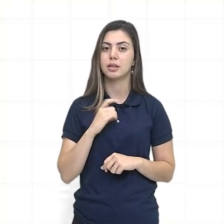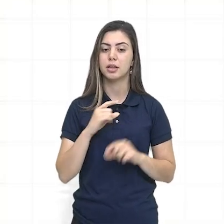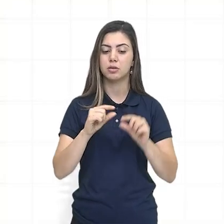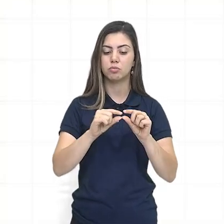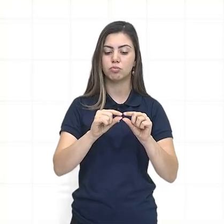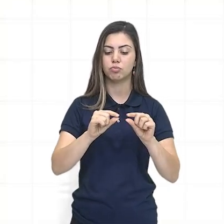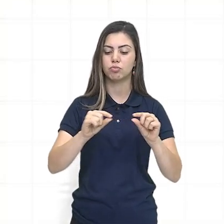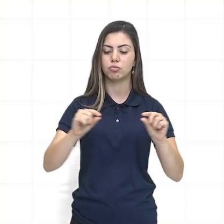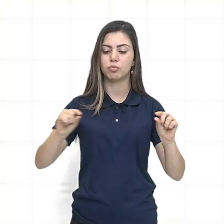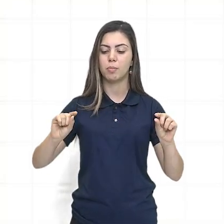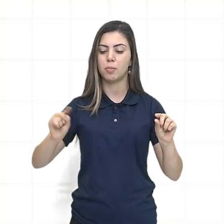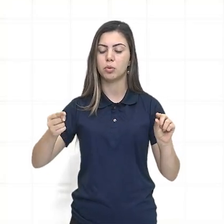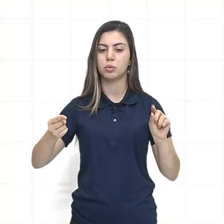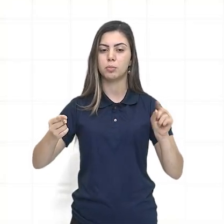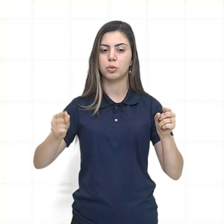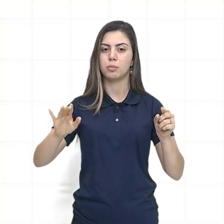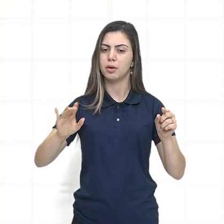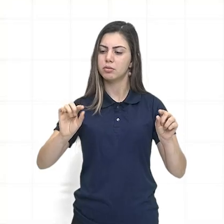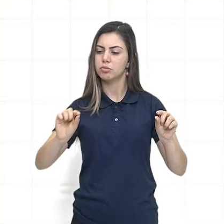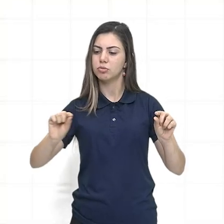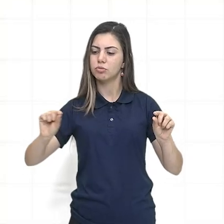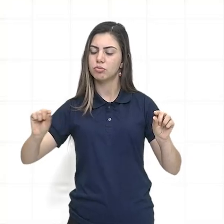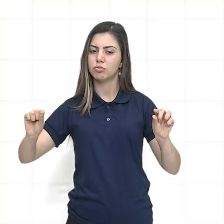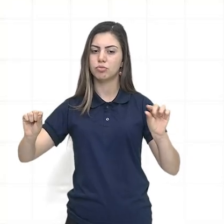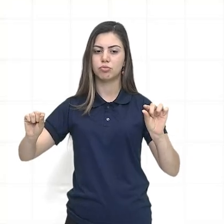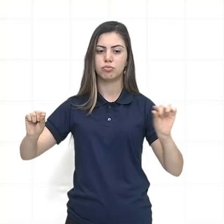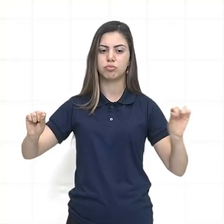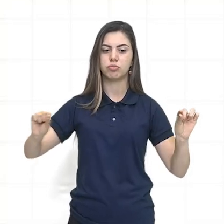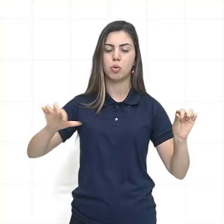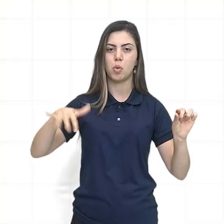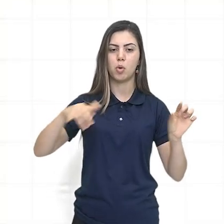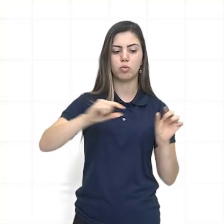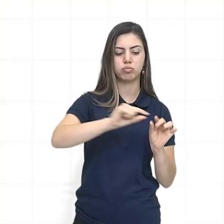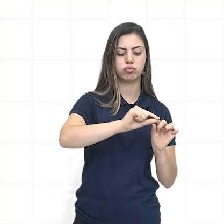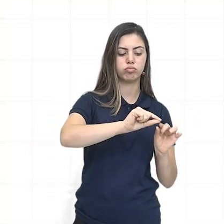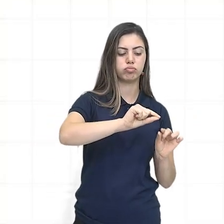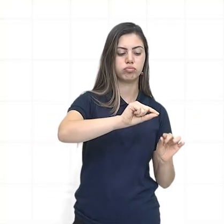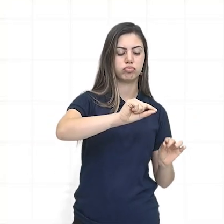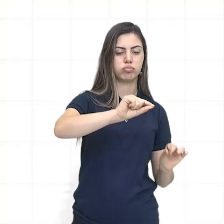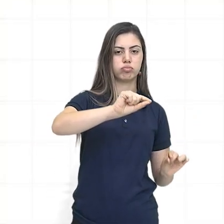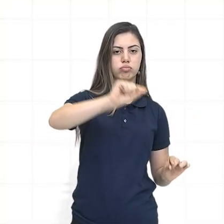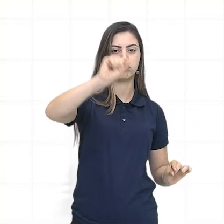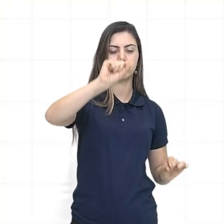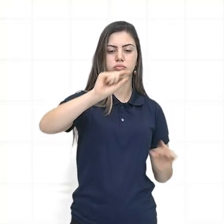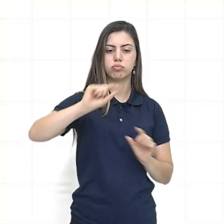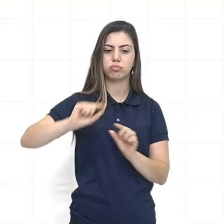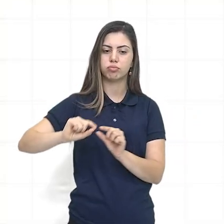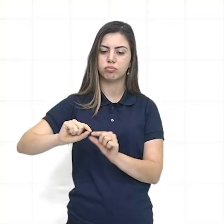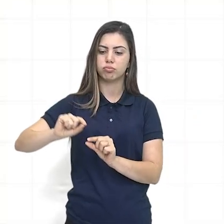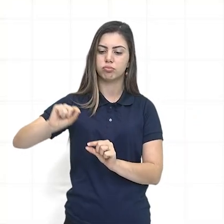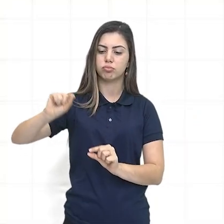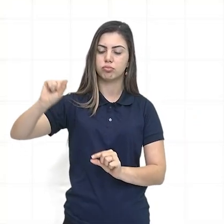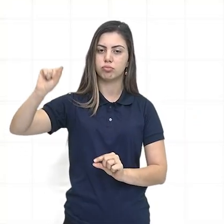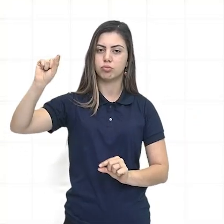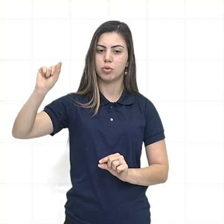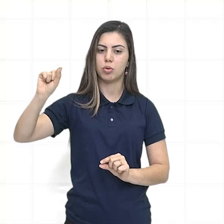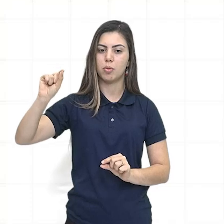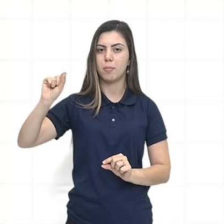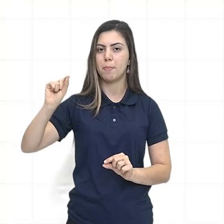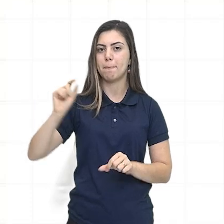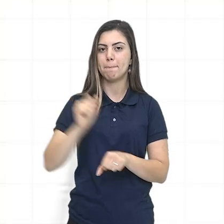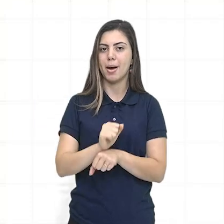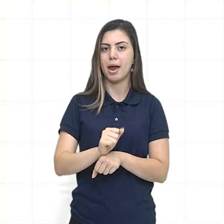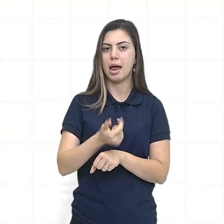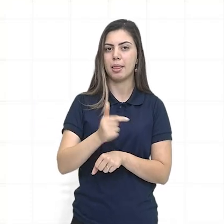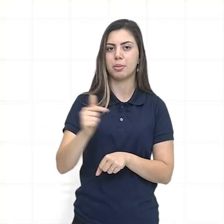continuidades, olha só, retas, olha lá, retas vindo, ó, retas,